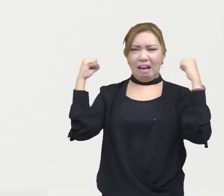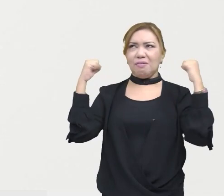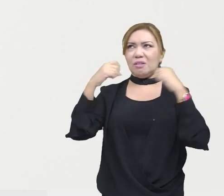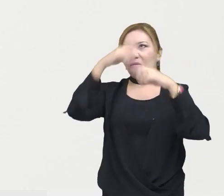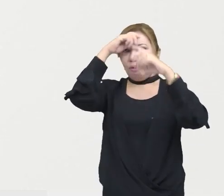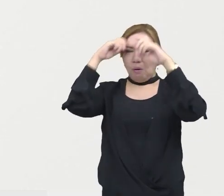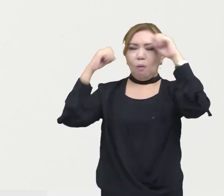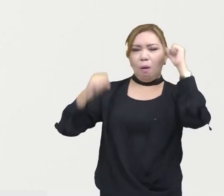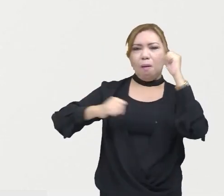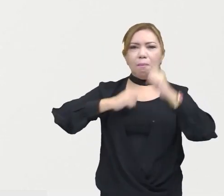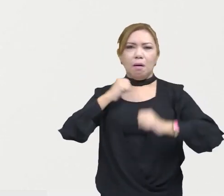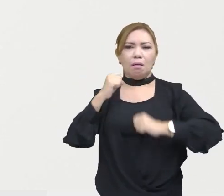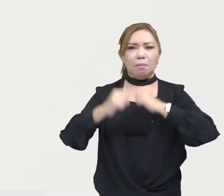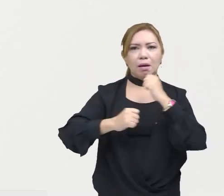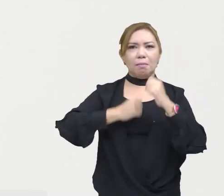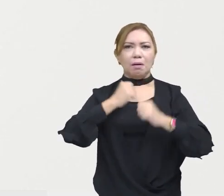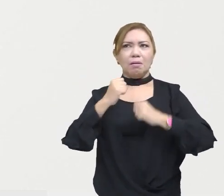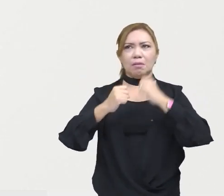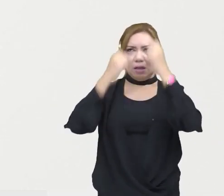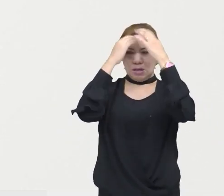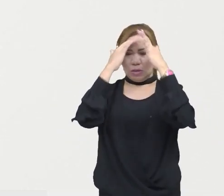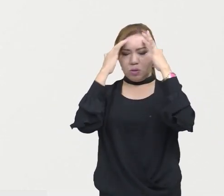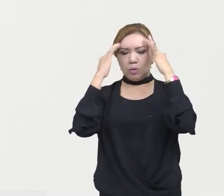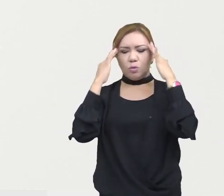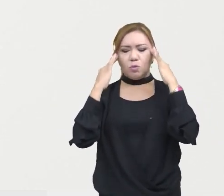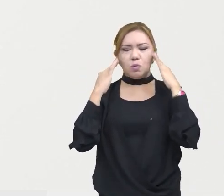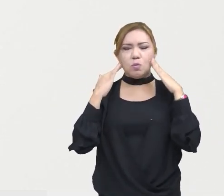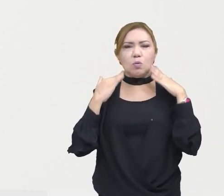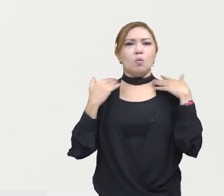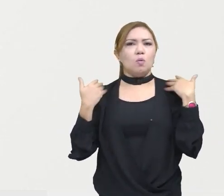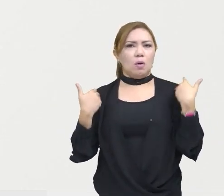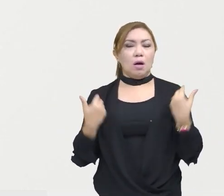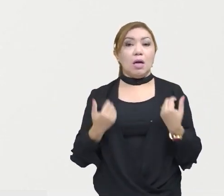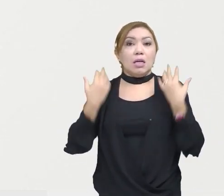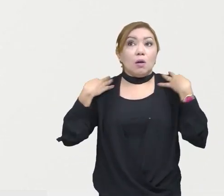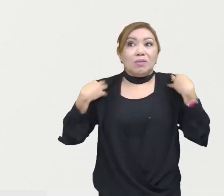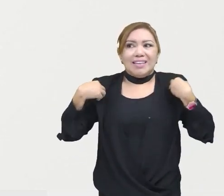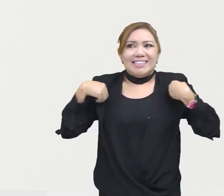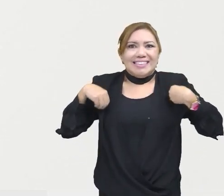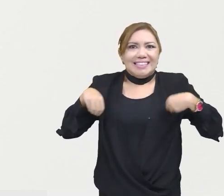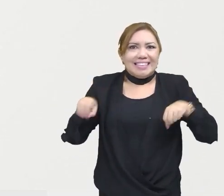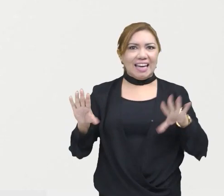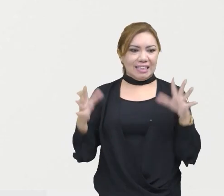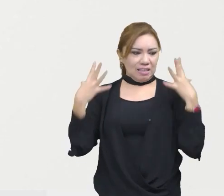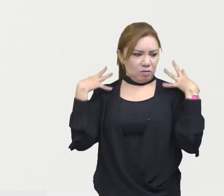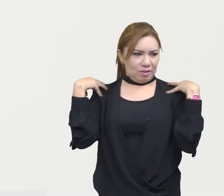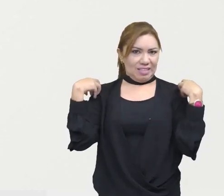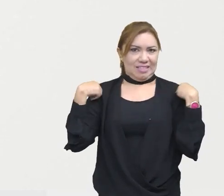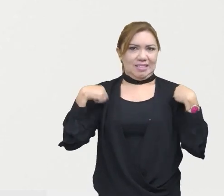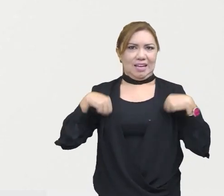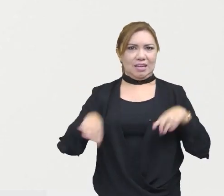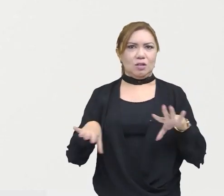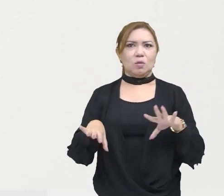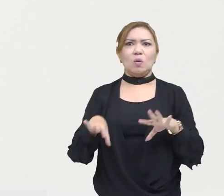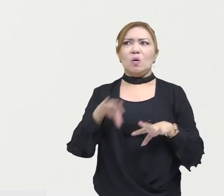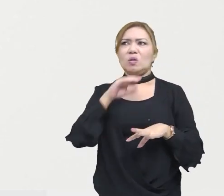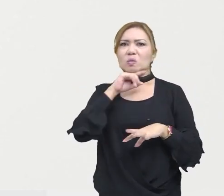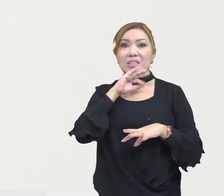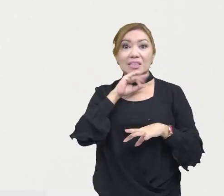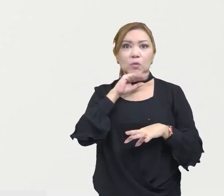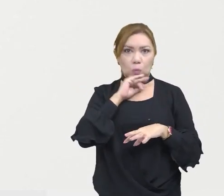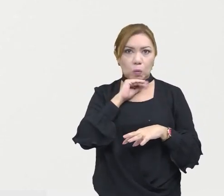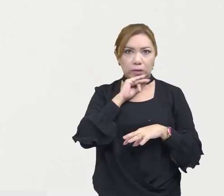pouco. Então, essa é a excreção, é quando está saindo, né, alguns sais minerais. Por isso que